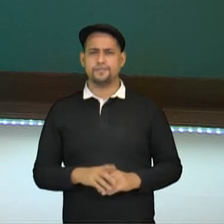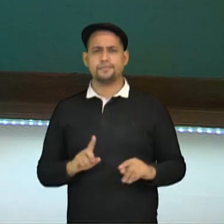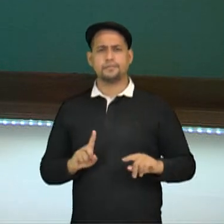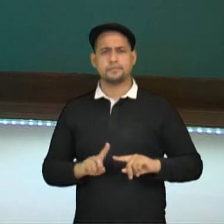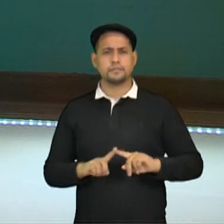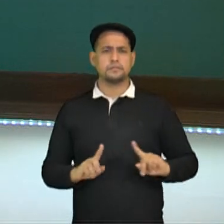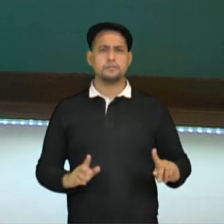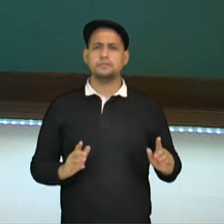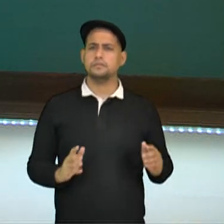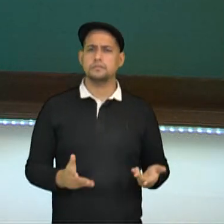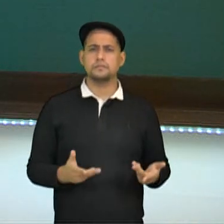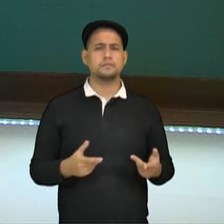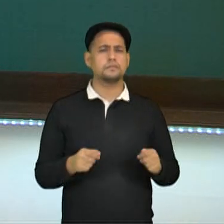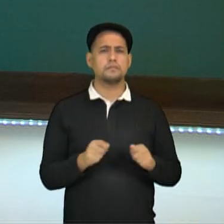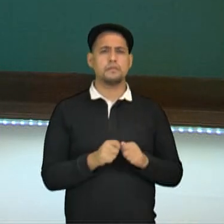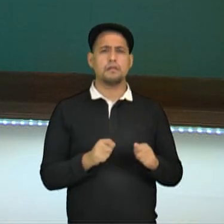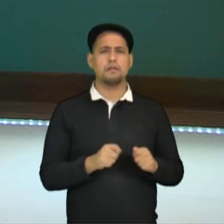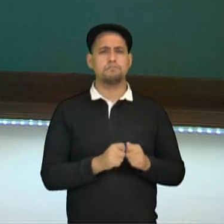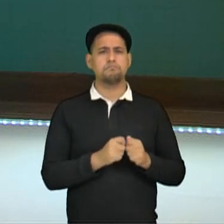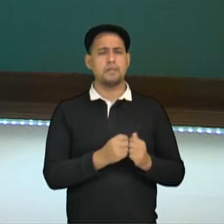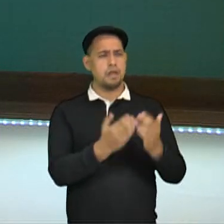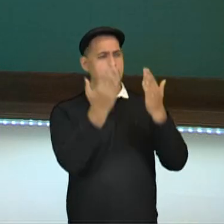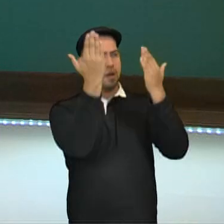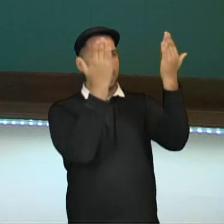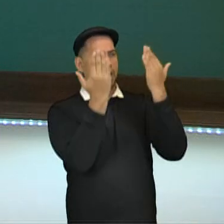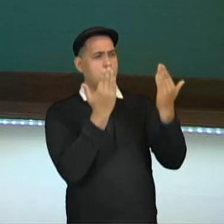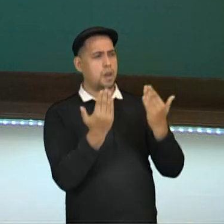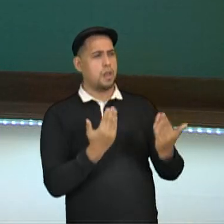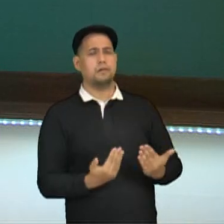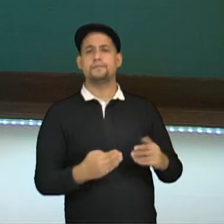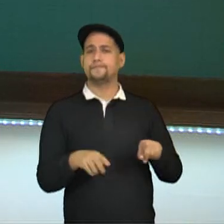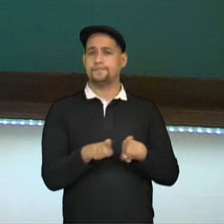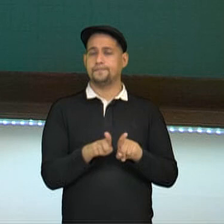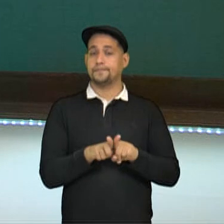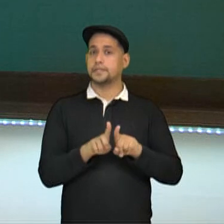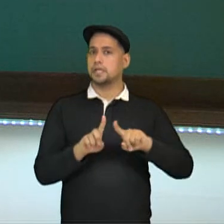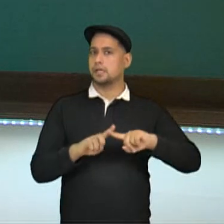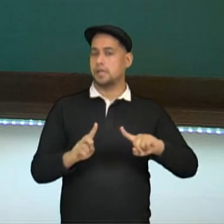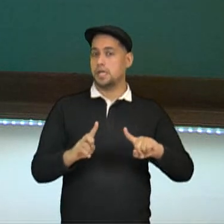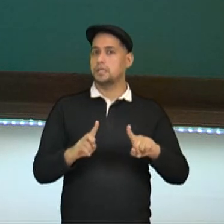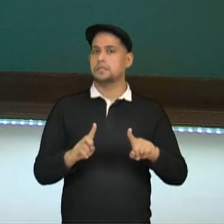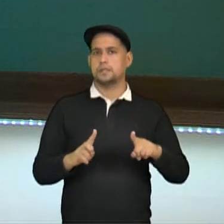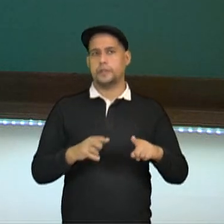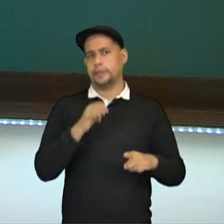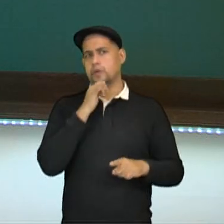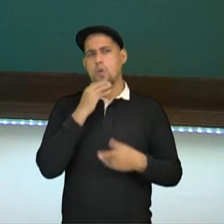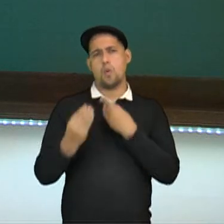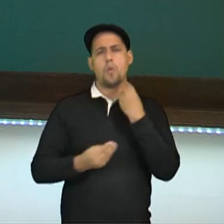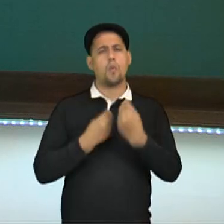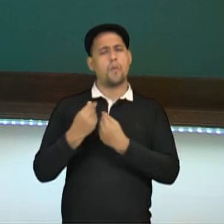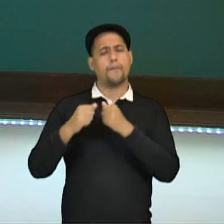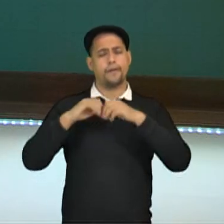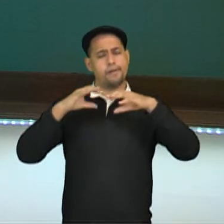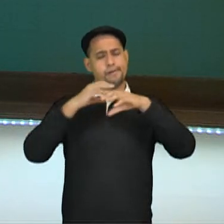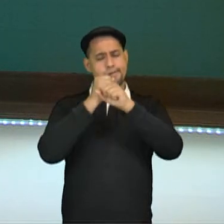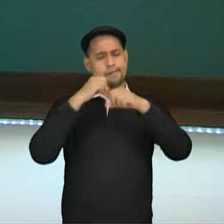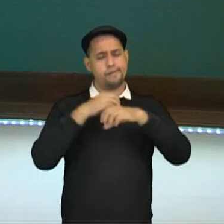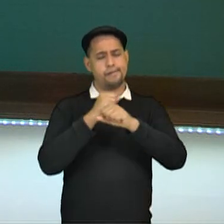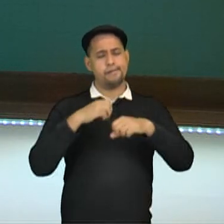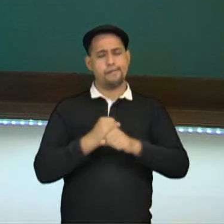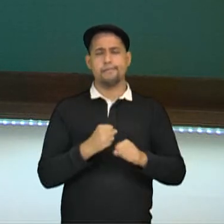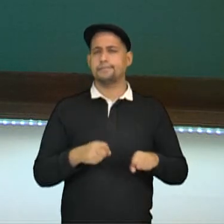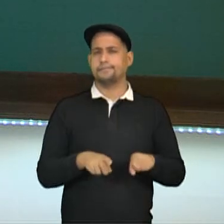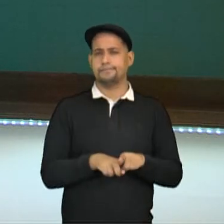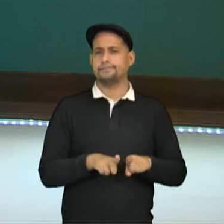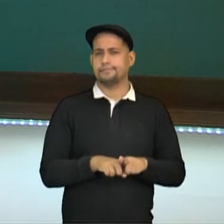Então agora eu vou analisar essa situação. Então aqui, como que eu calculo os